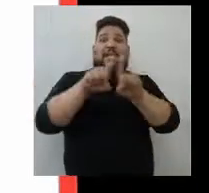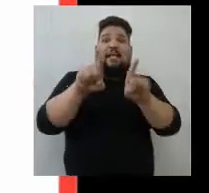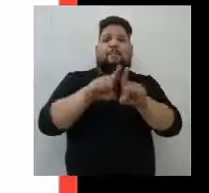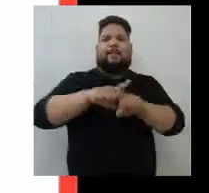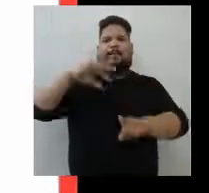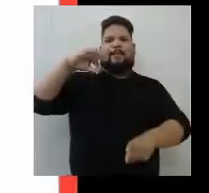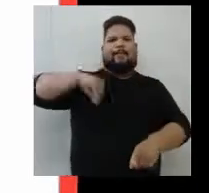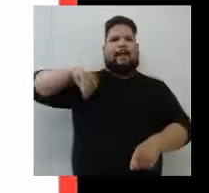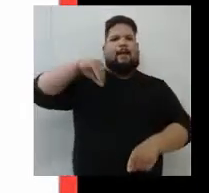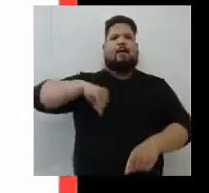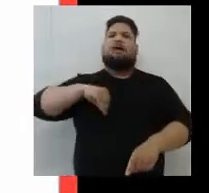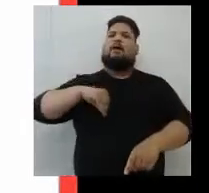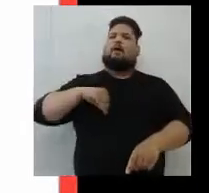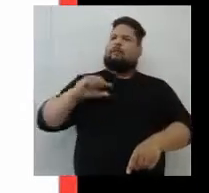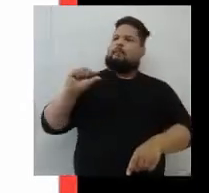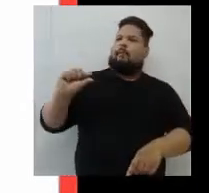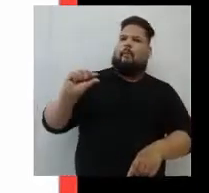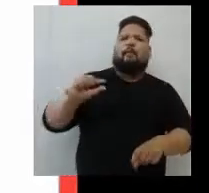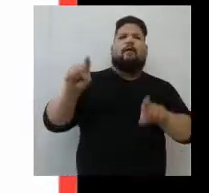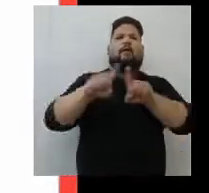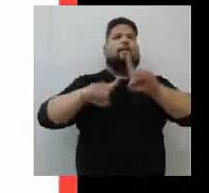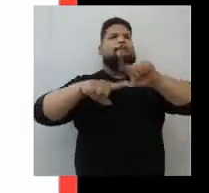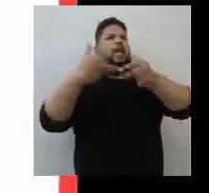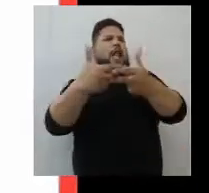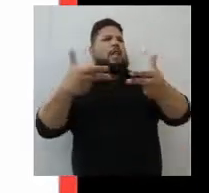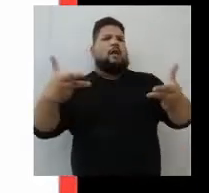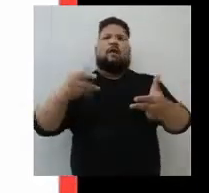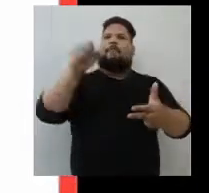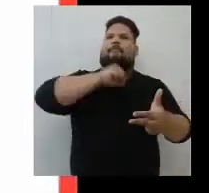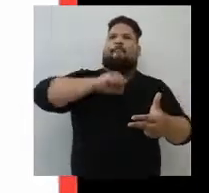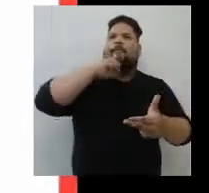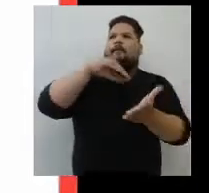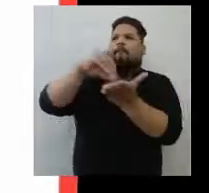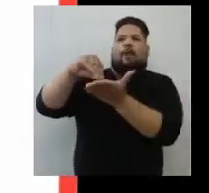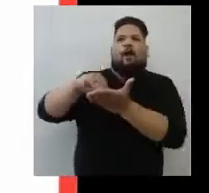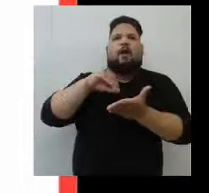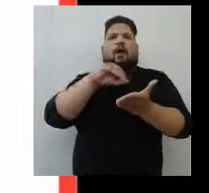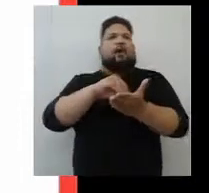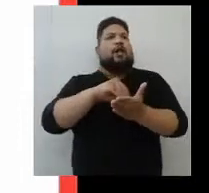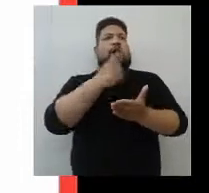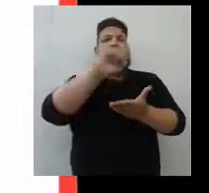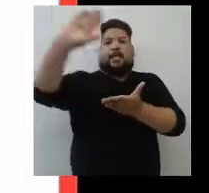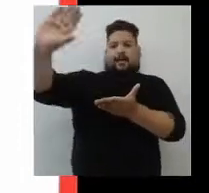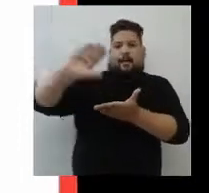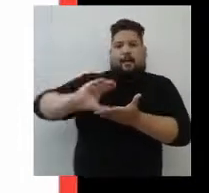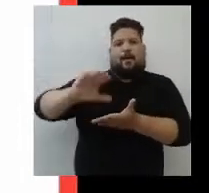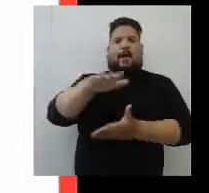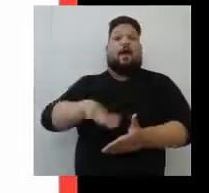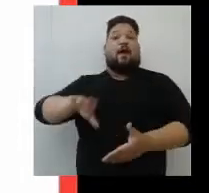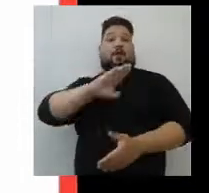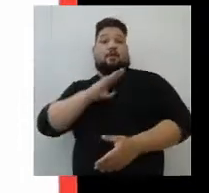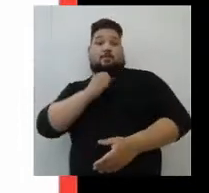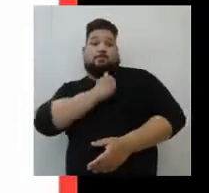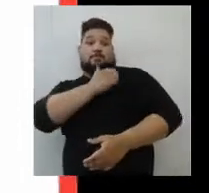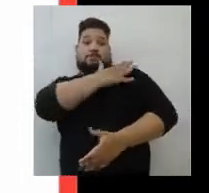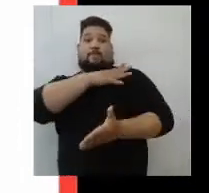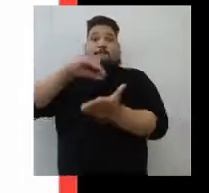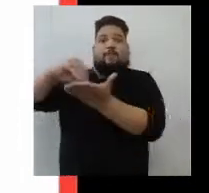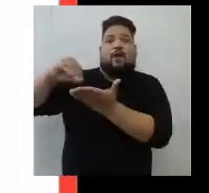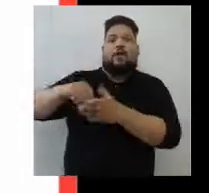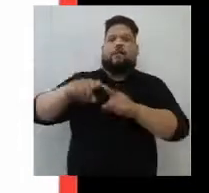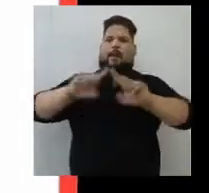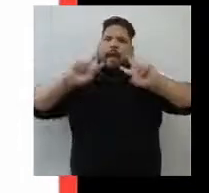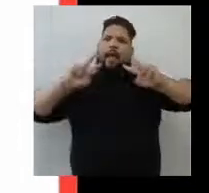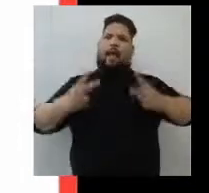salários, pouca aparelhagem, armamento ultrapassado, pouco investimento na área militar, pouco